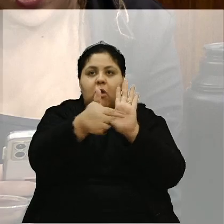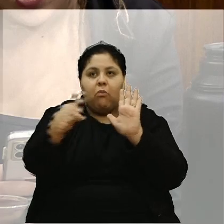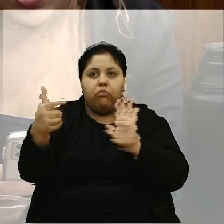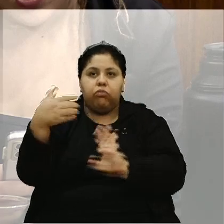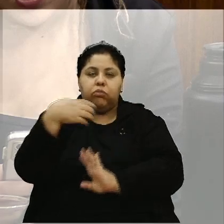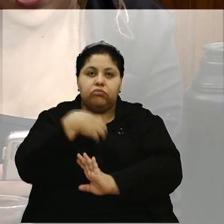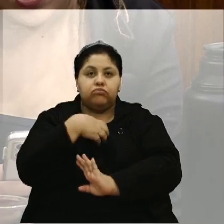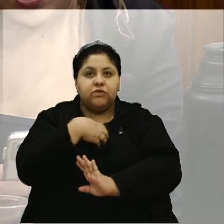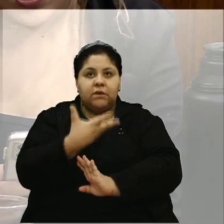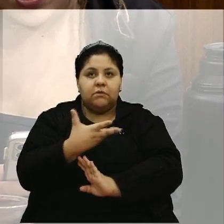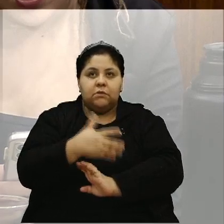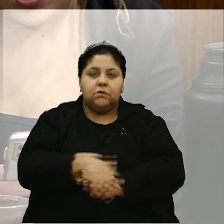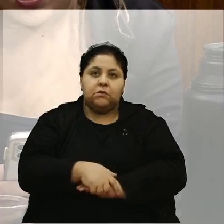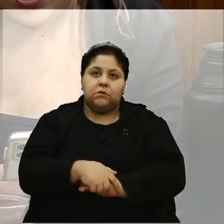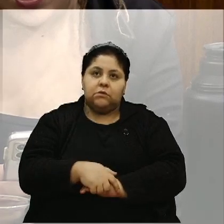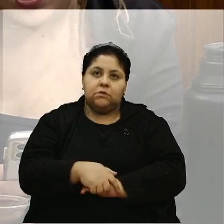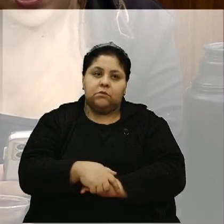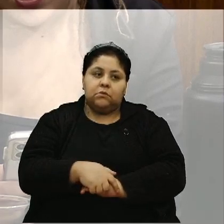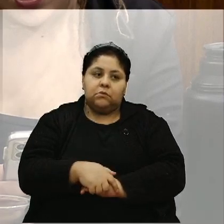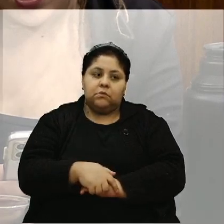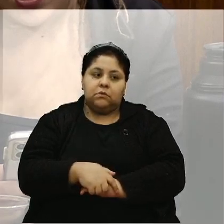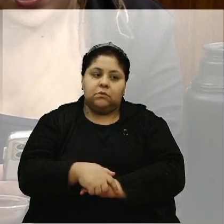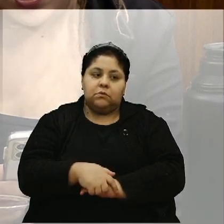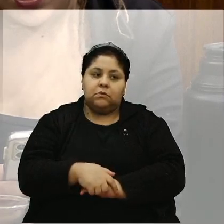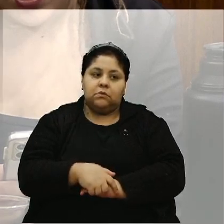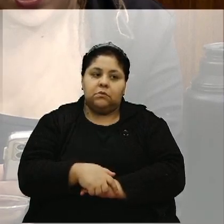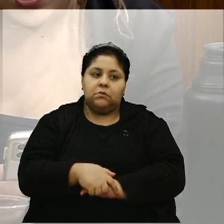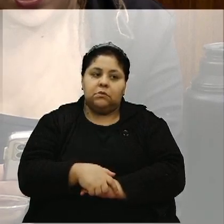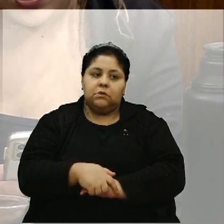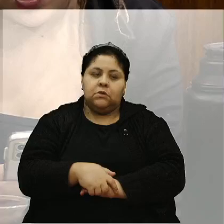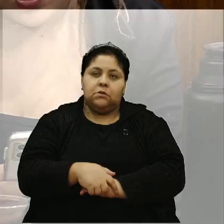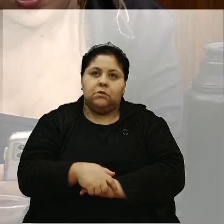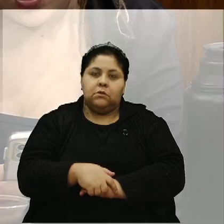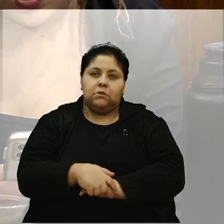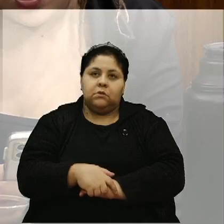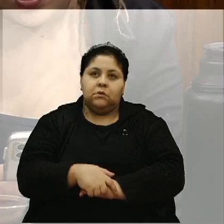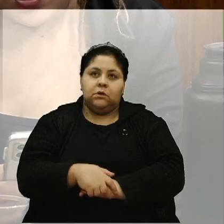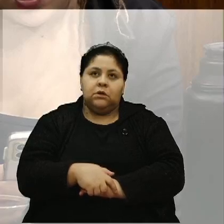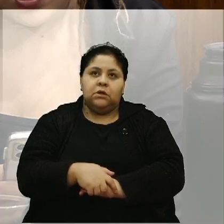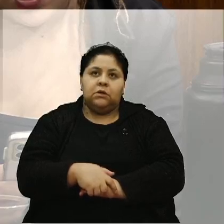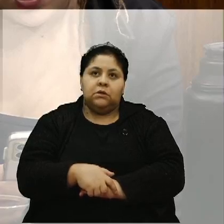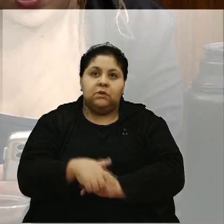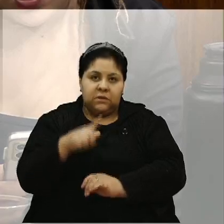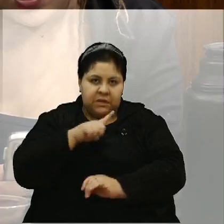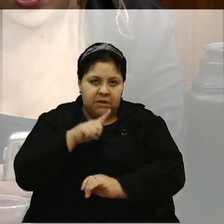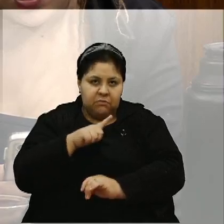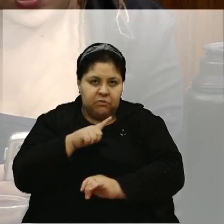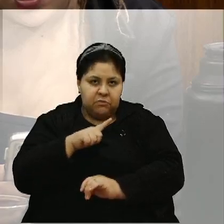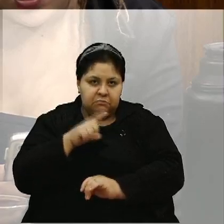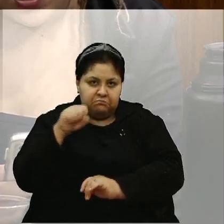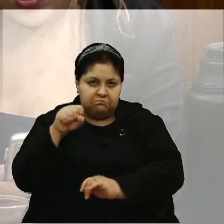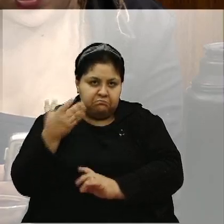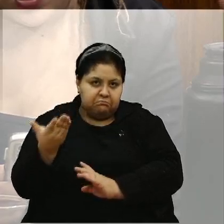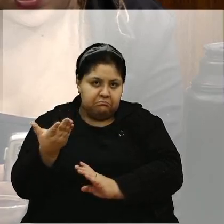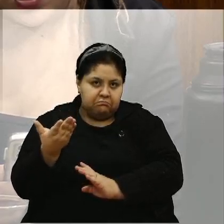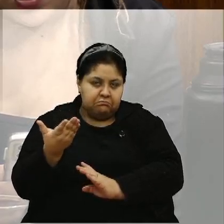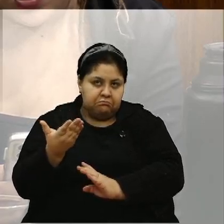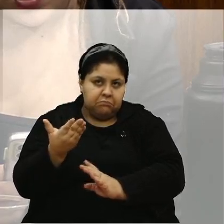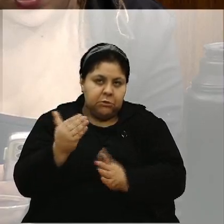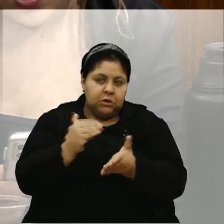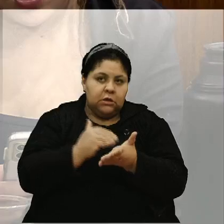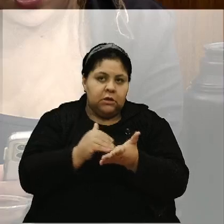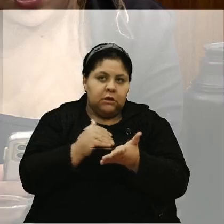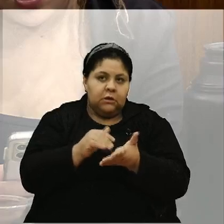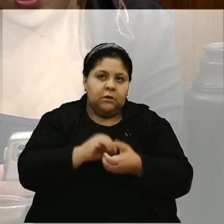elas existem. Não sei. Temos? Não temos? Temos servidores? Temos secretário?